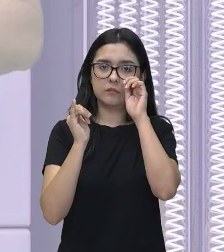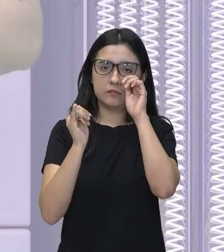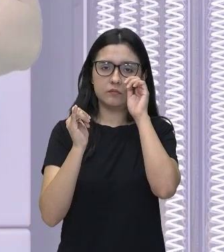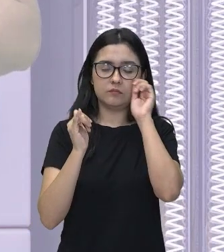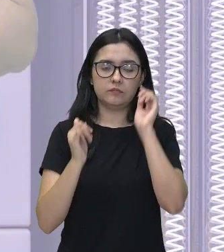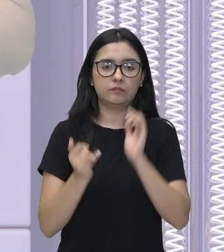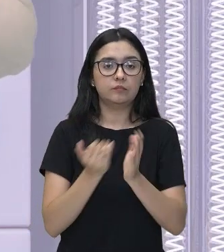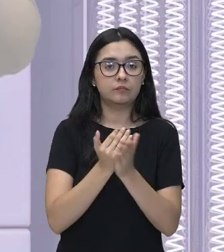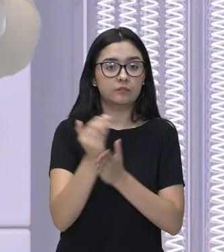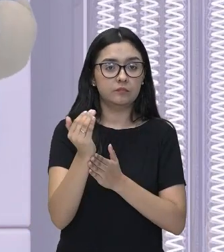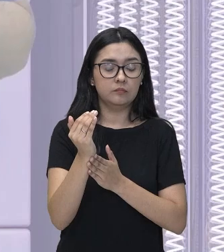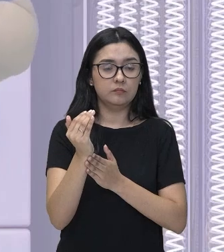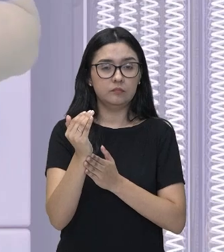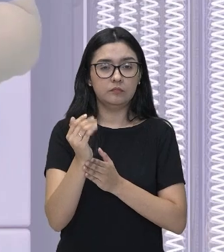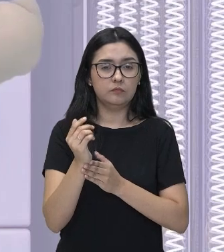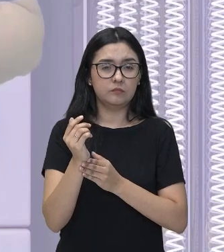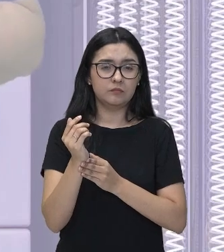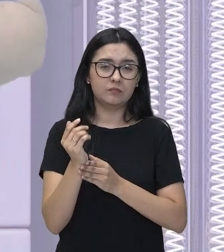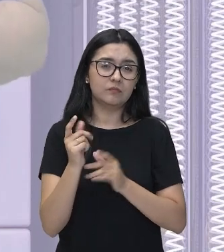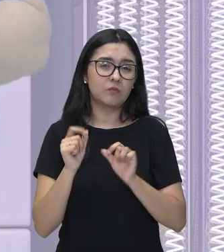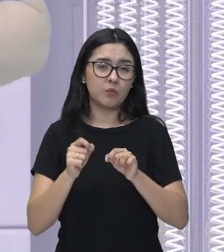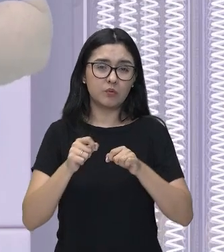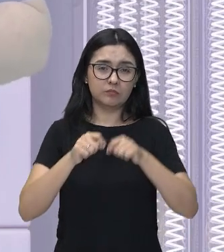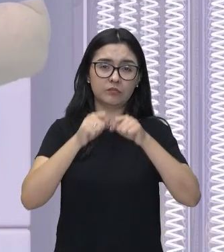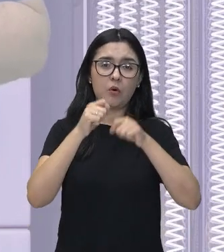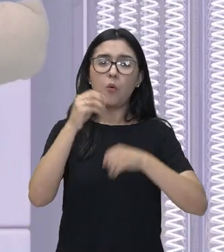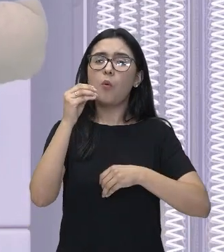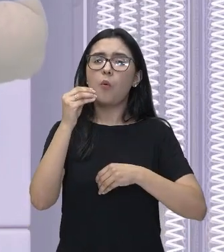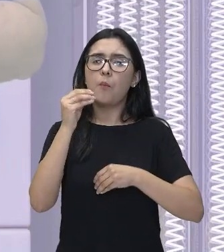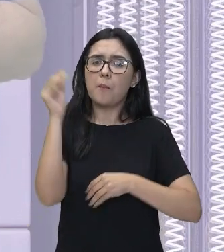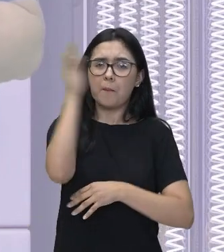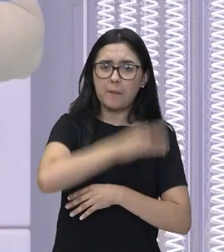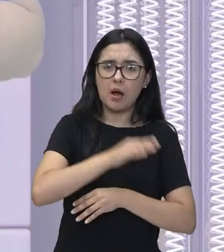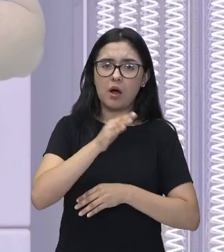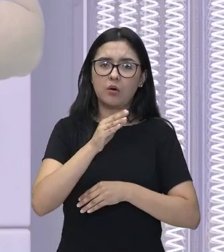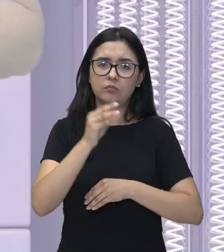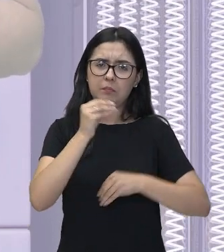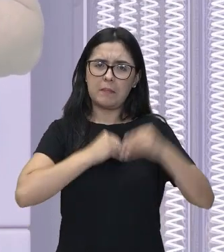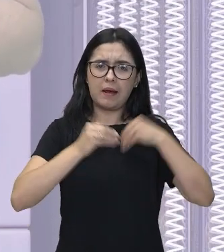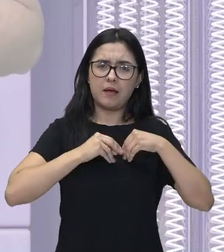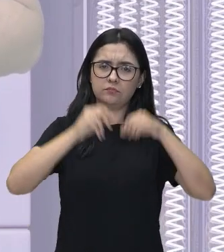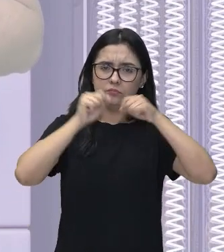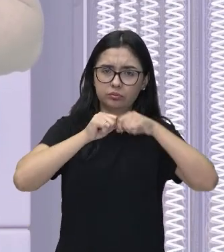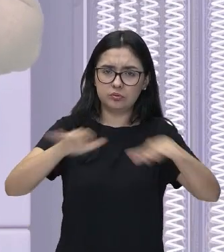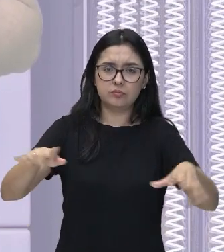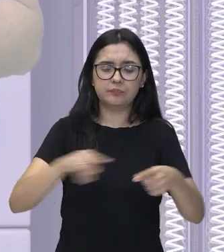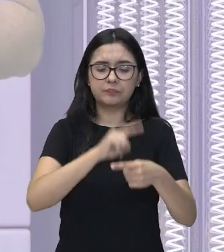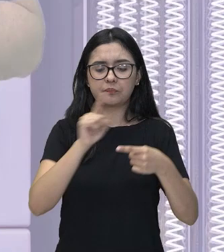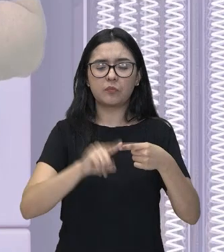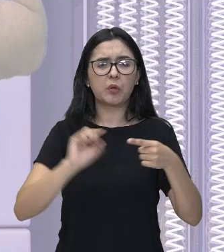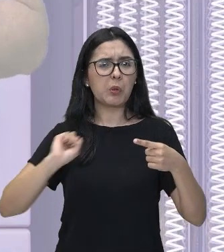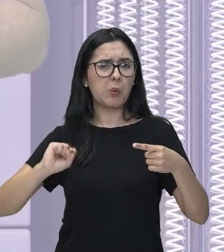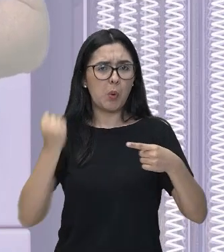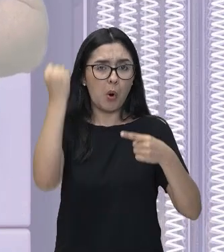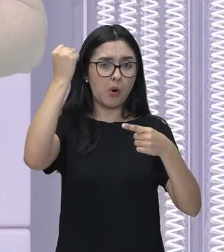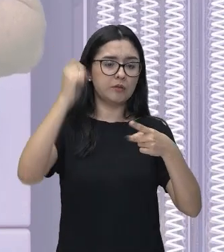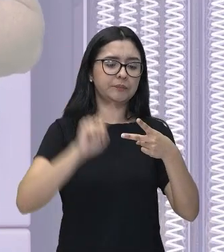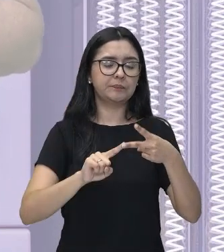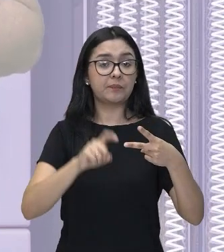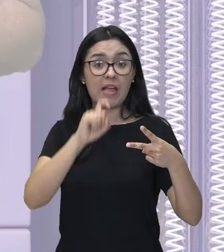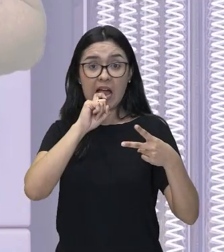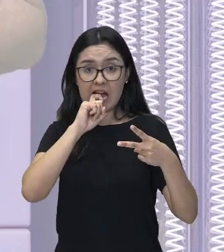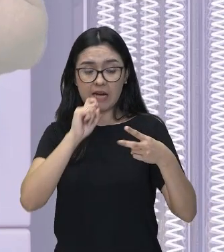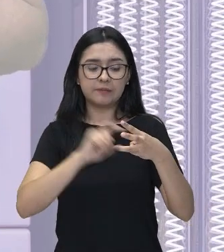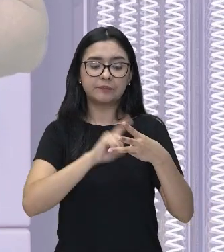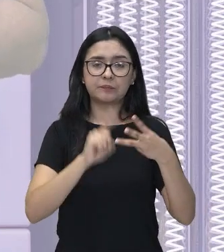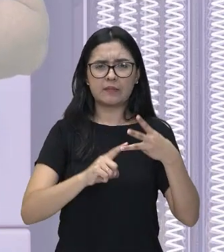origem de muitos males no coração humano. Nós poderíamos destacar aí o ódio, a inveja,